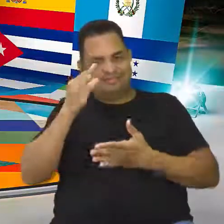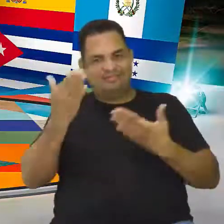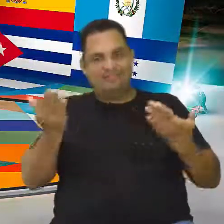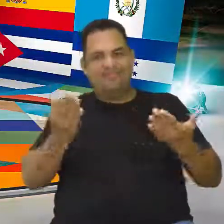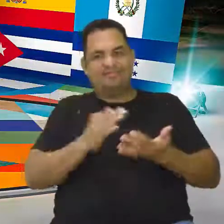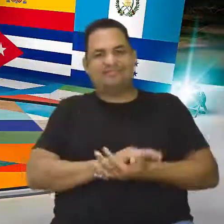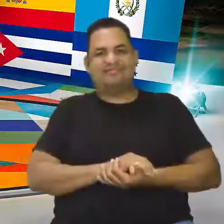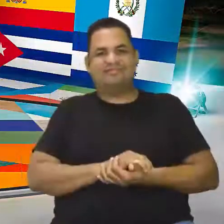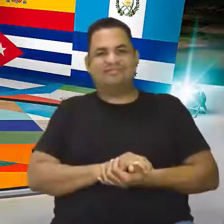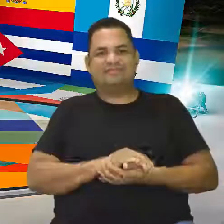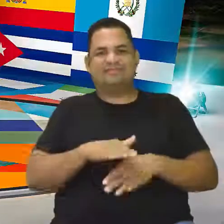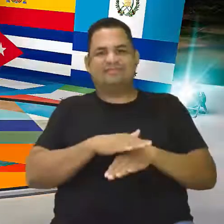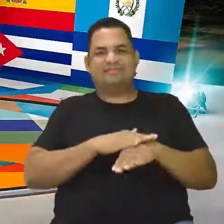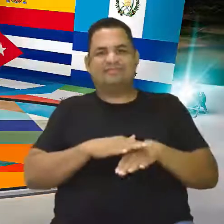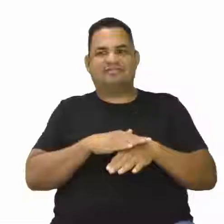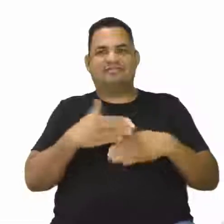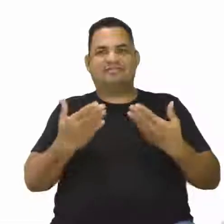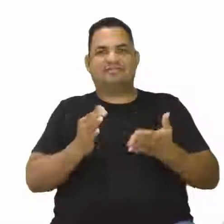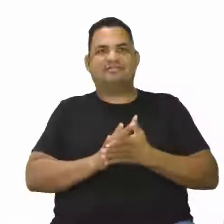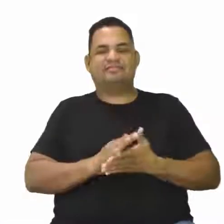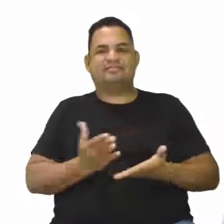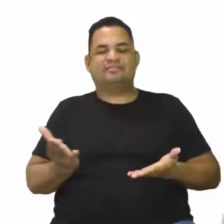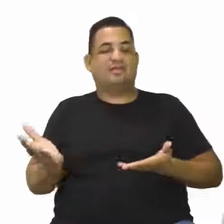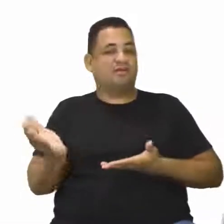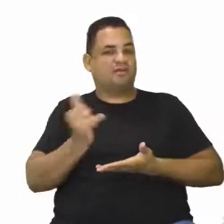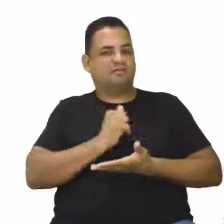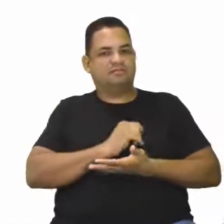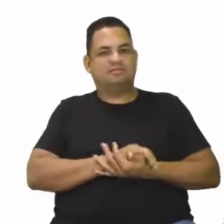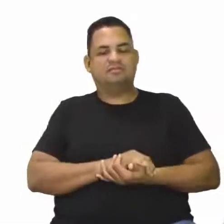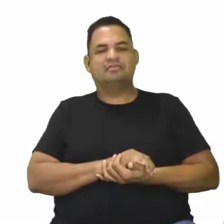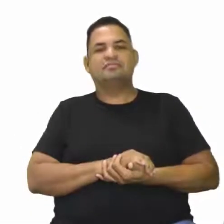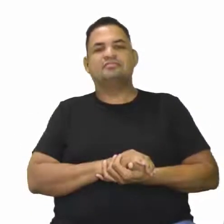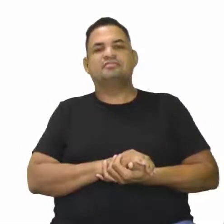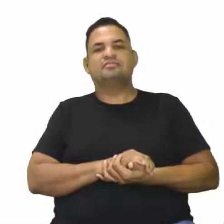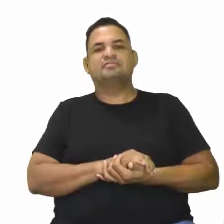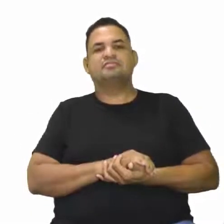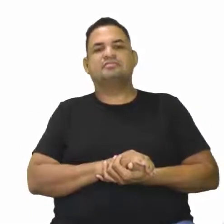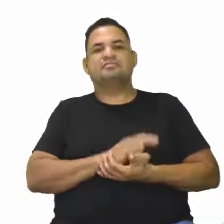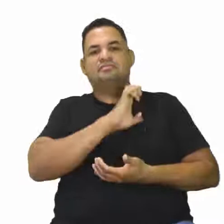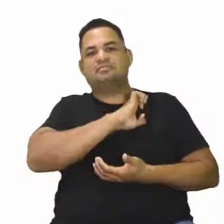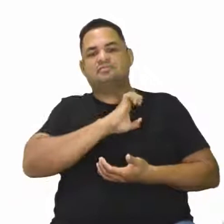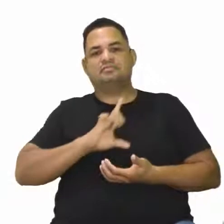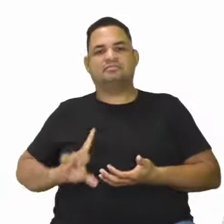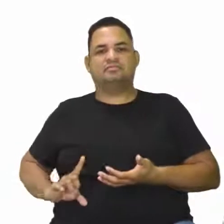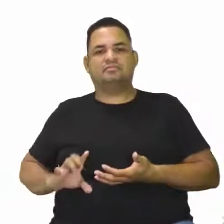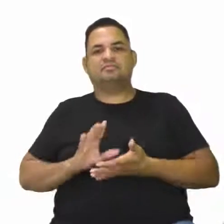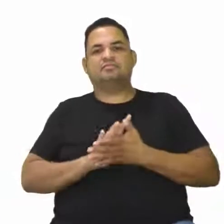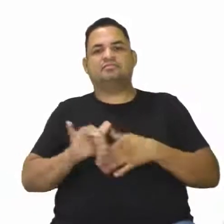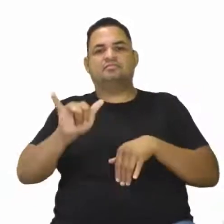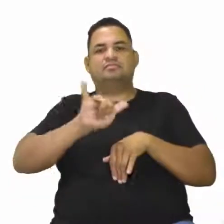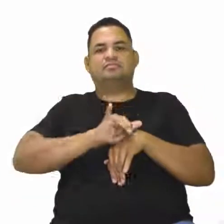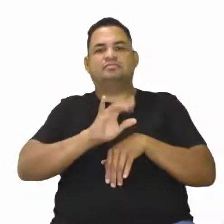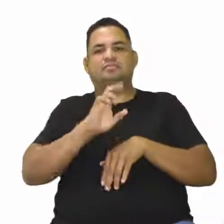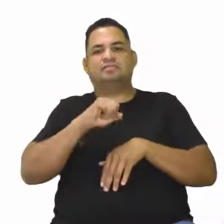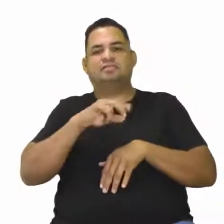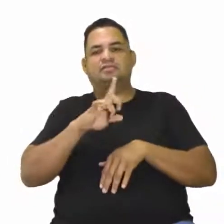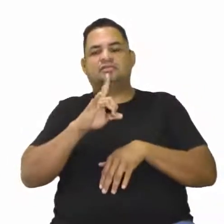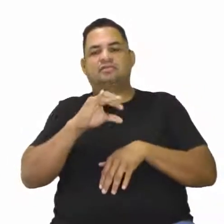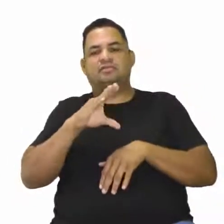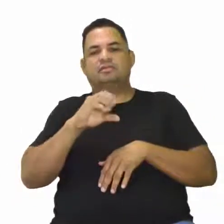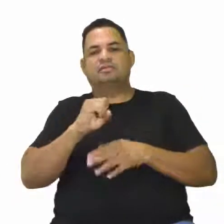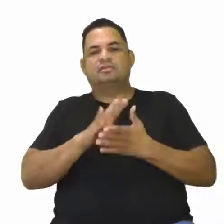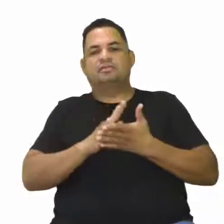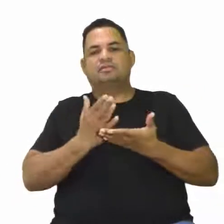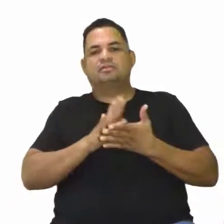curiosidades. Vamos, não vamos conversar tanto, não. Simbora. Então vamos lá. El Salvador tem como capital San Salvador. E